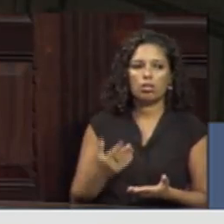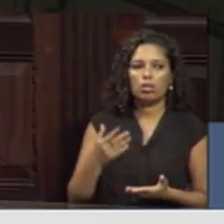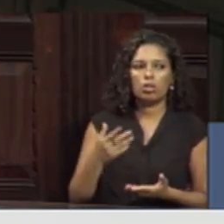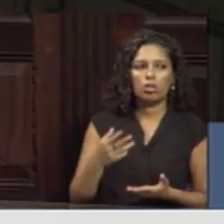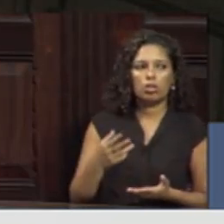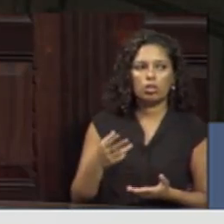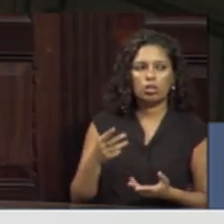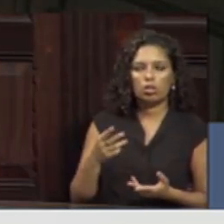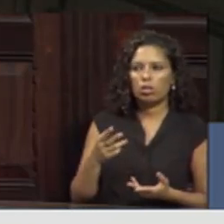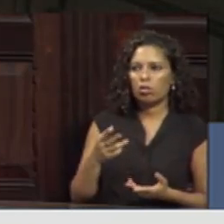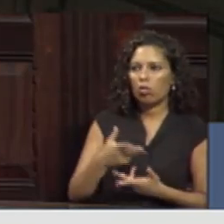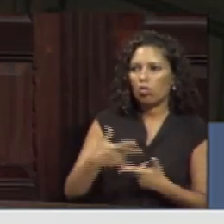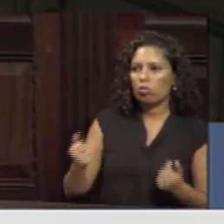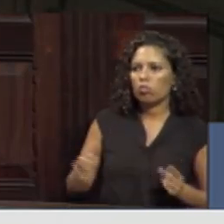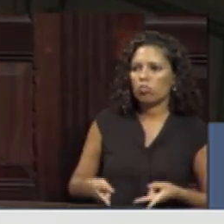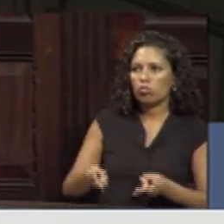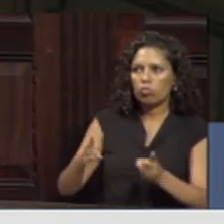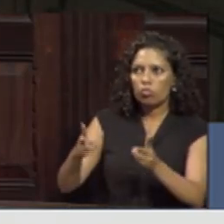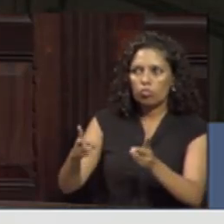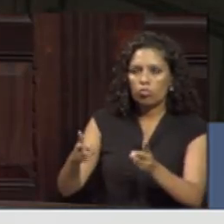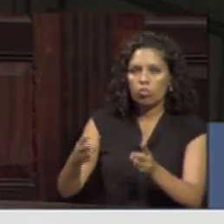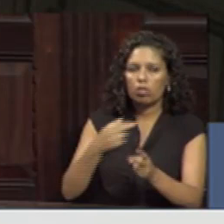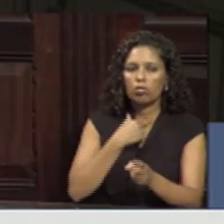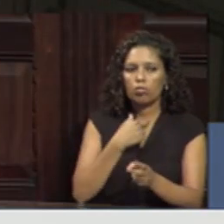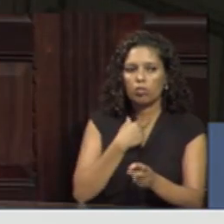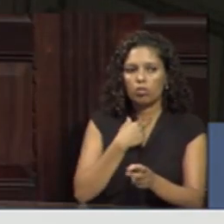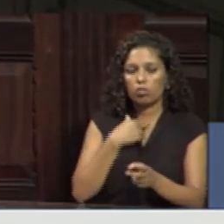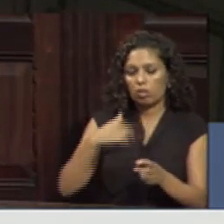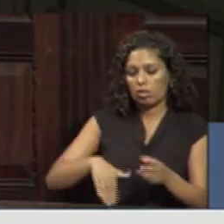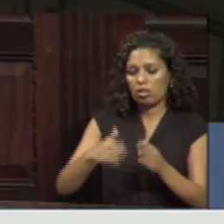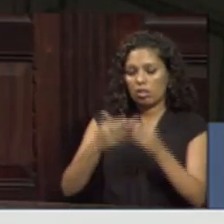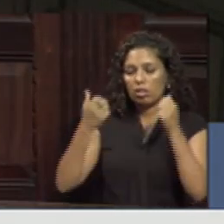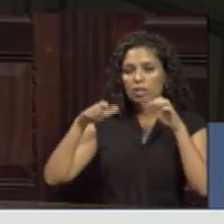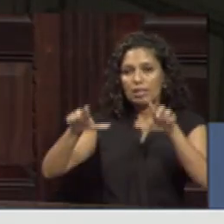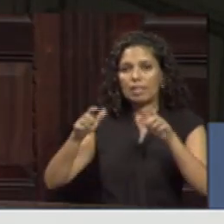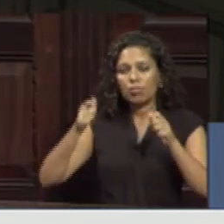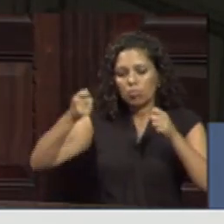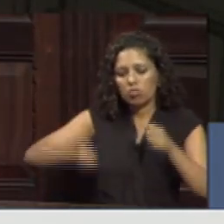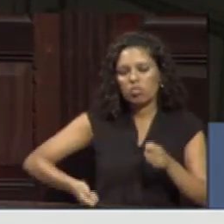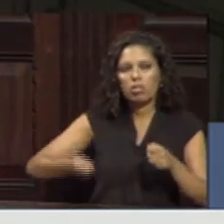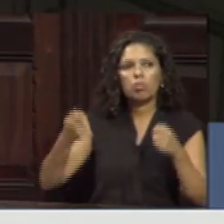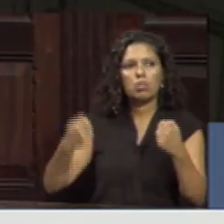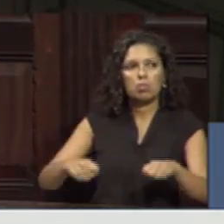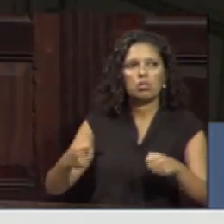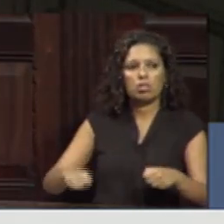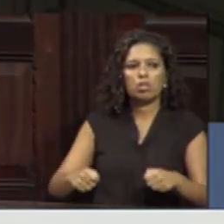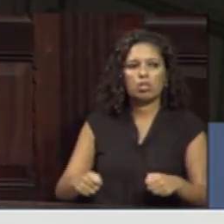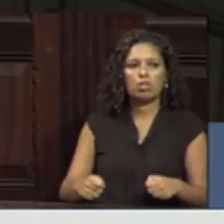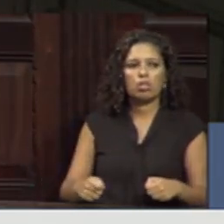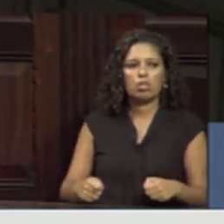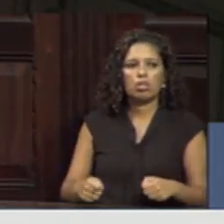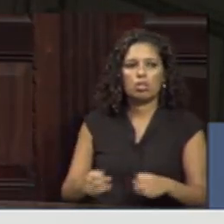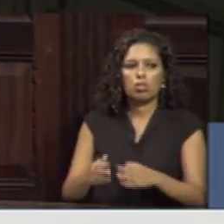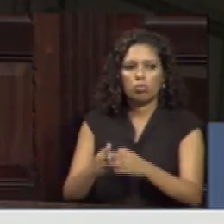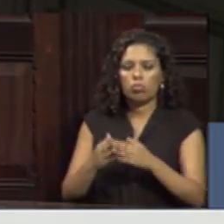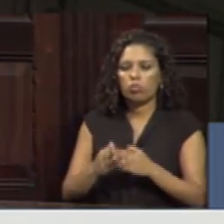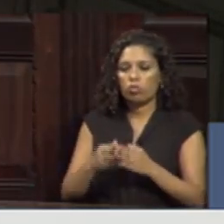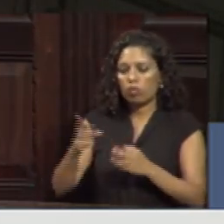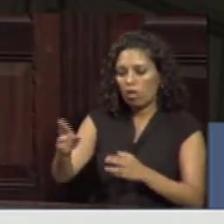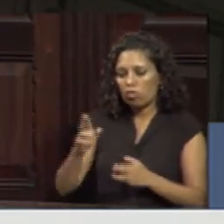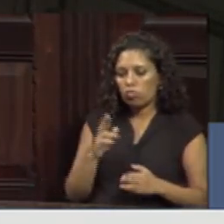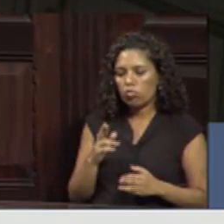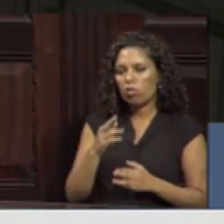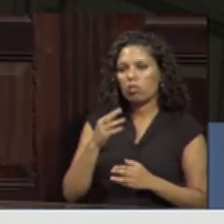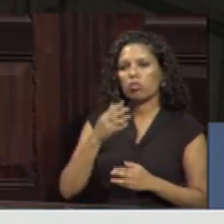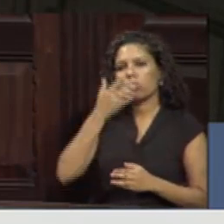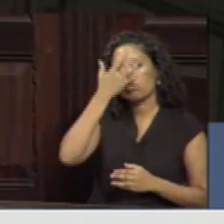pode ficar assim, senhor presidente, e essa casa tem que ser absolutamente firme para exigir uma resposta contundente das autoridades de